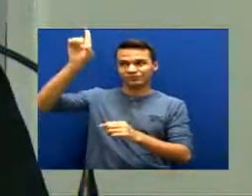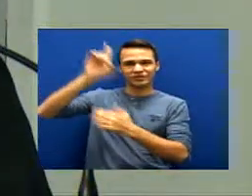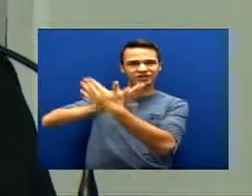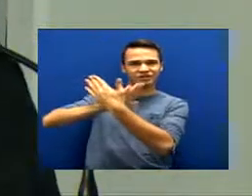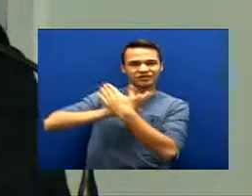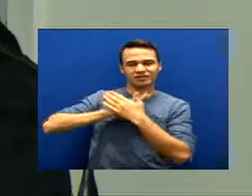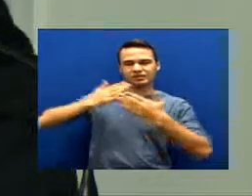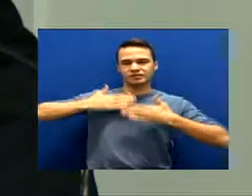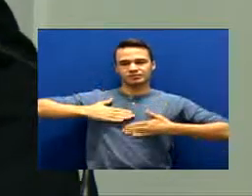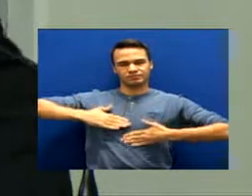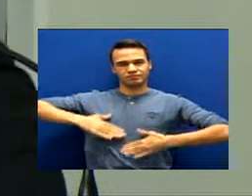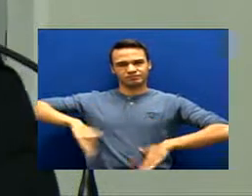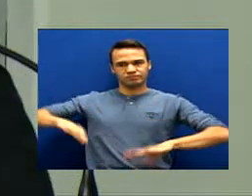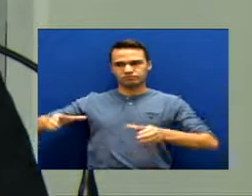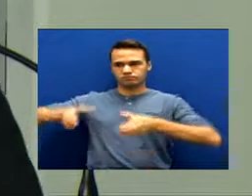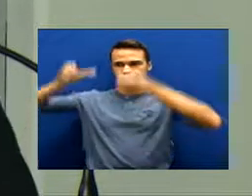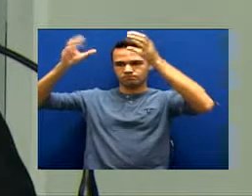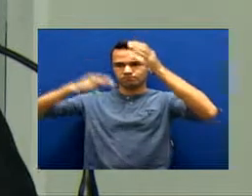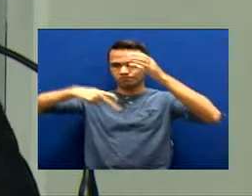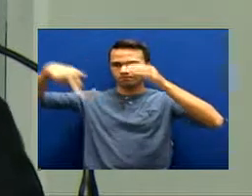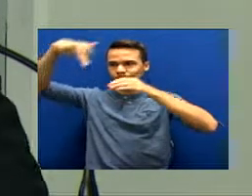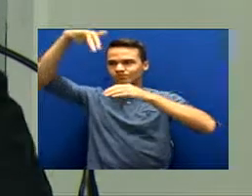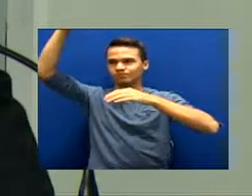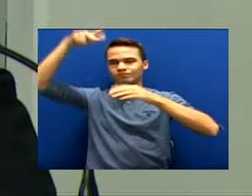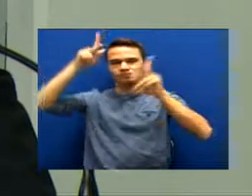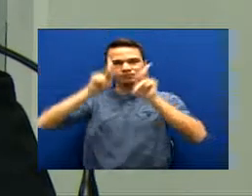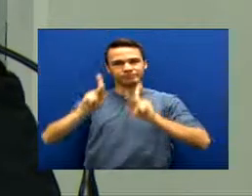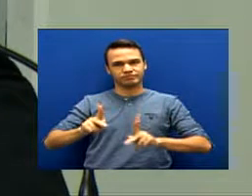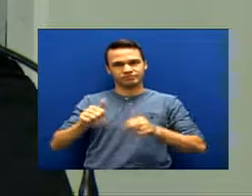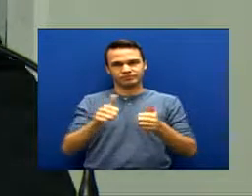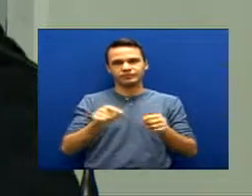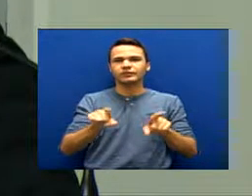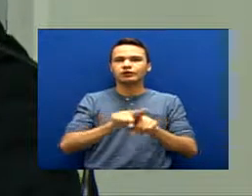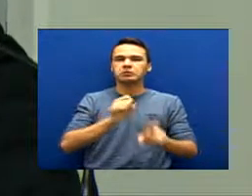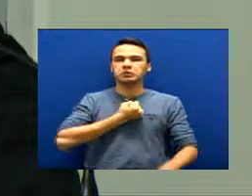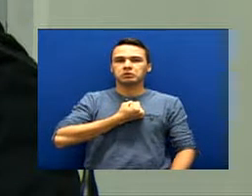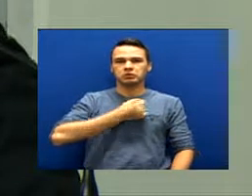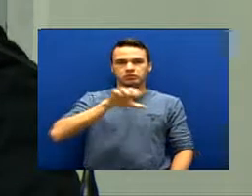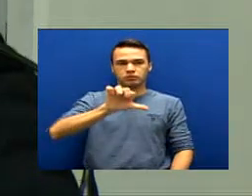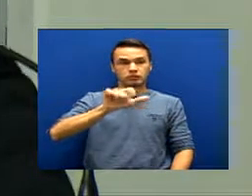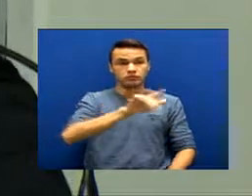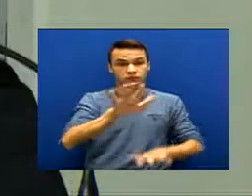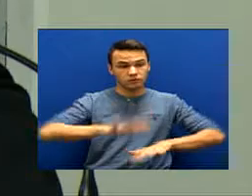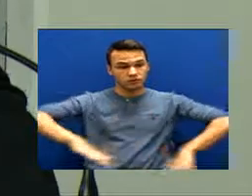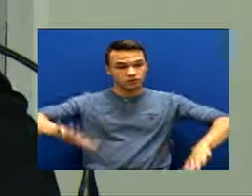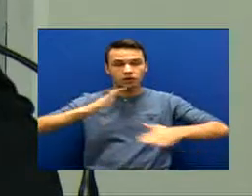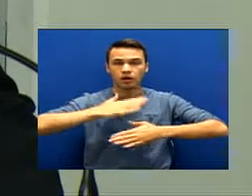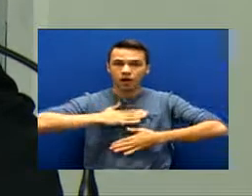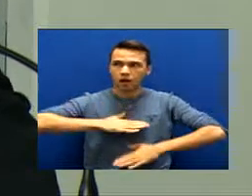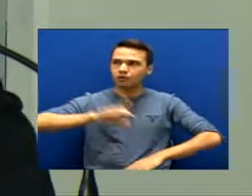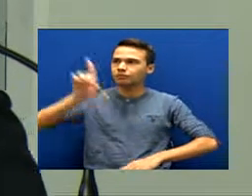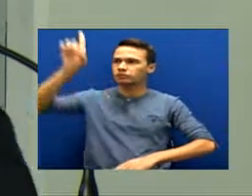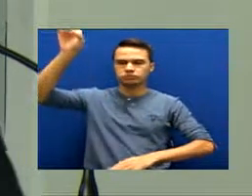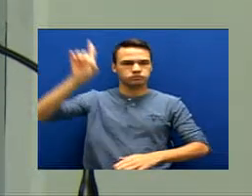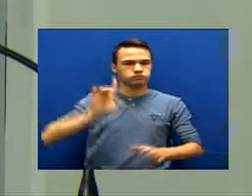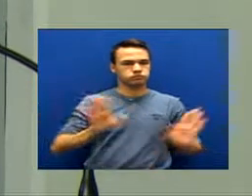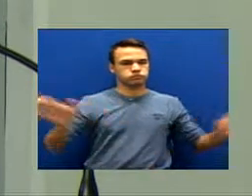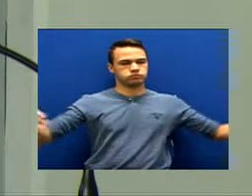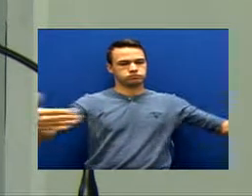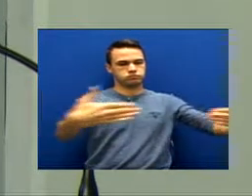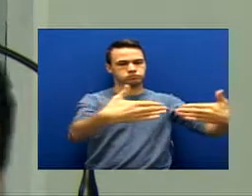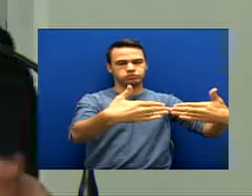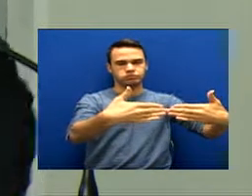religião, mas com as suas ações negarão o verdadeiro poder dela. Parece que Paulo descrevia